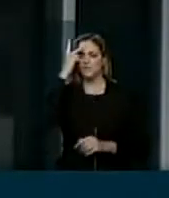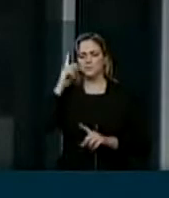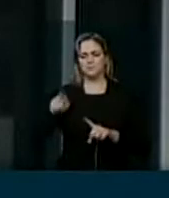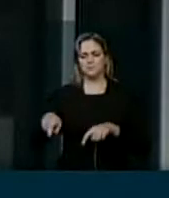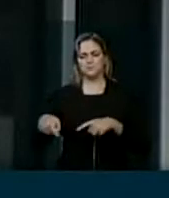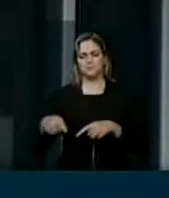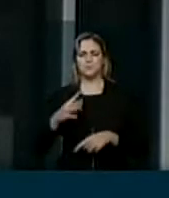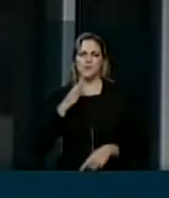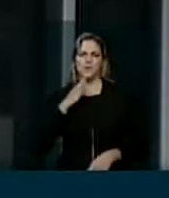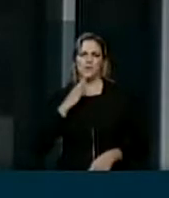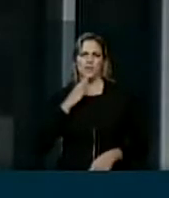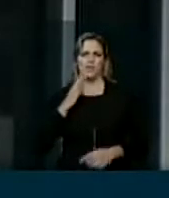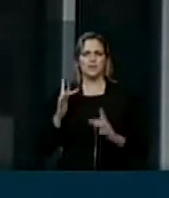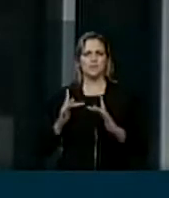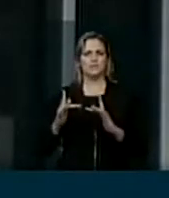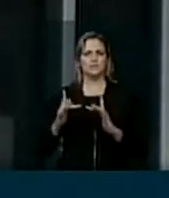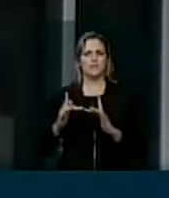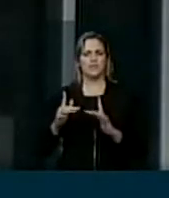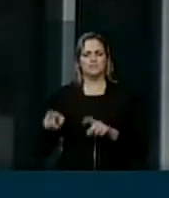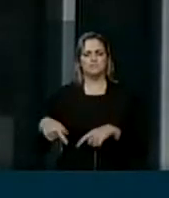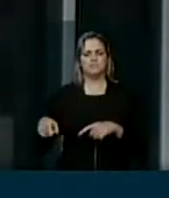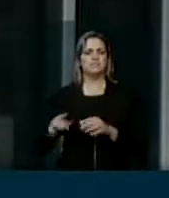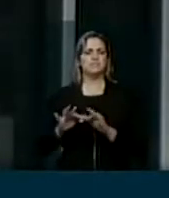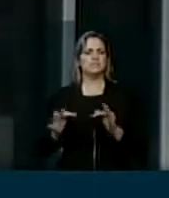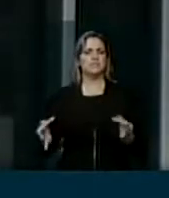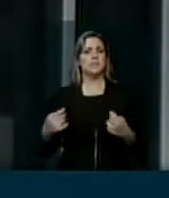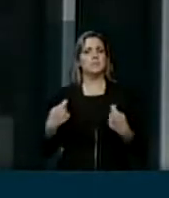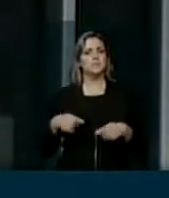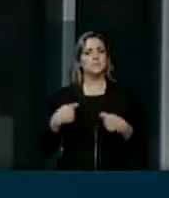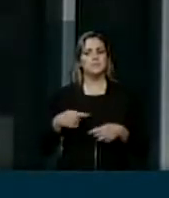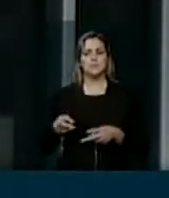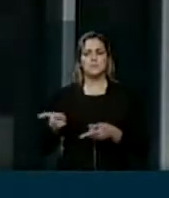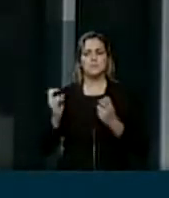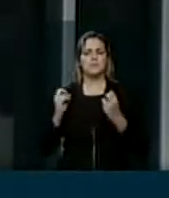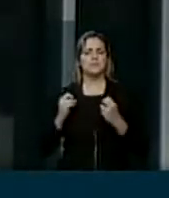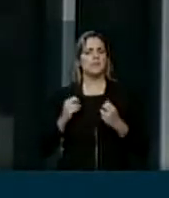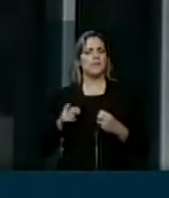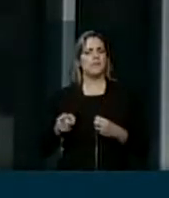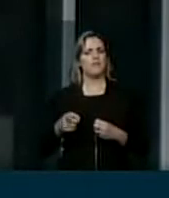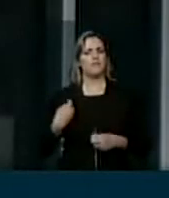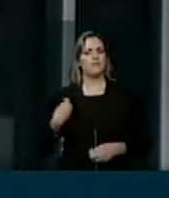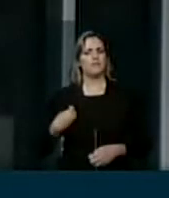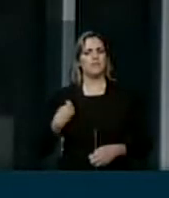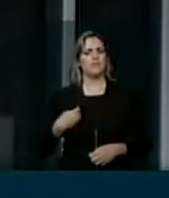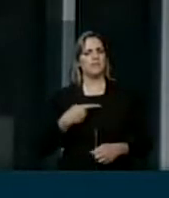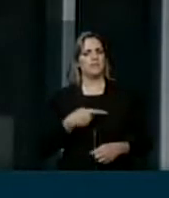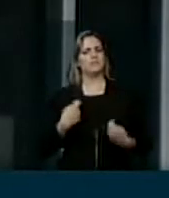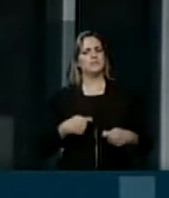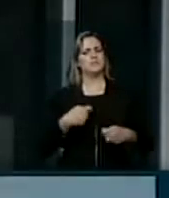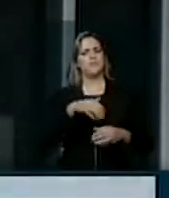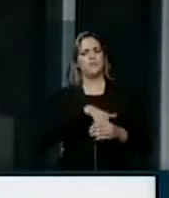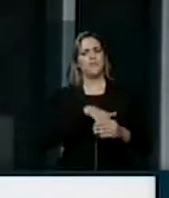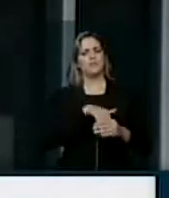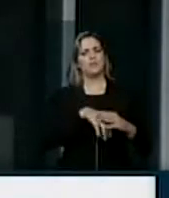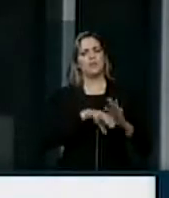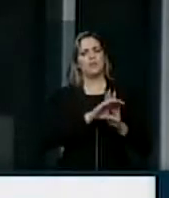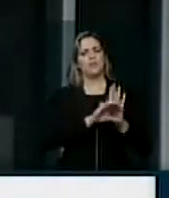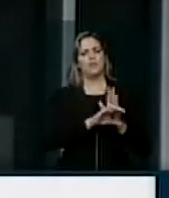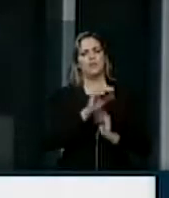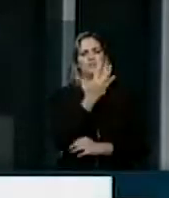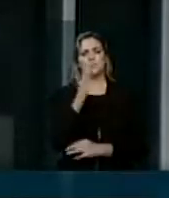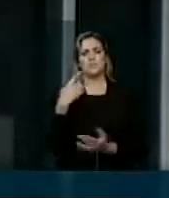foi acordado pela votação do Código Florestal Brasileiro. Nós que somos do interior do estado,